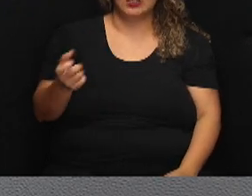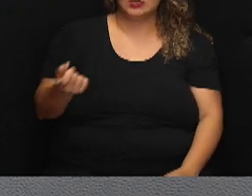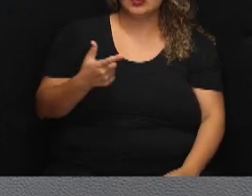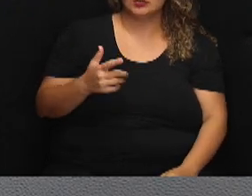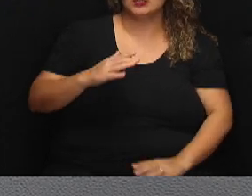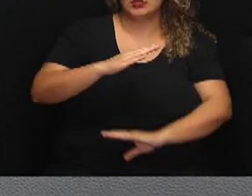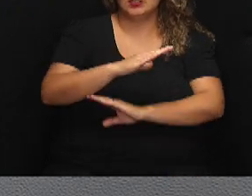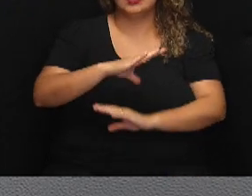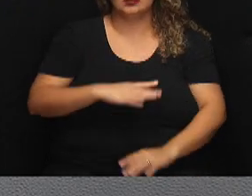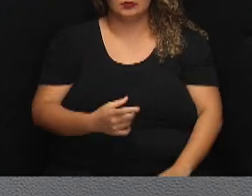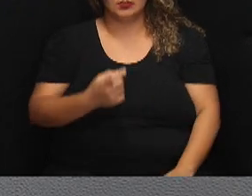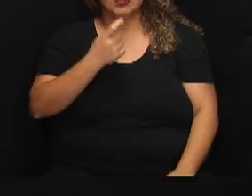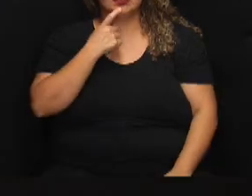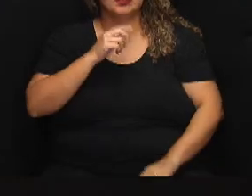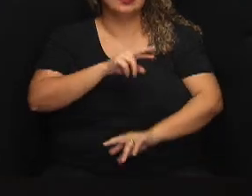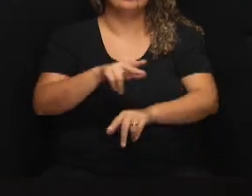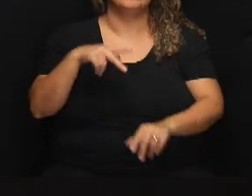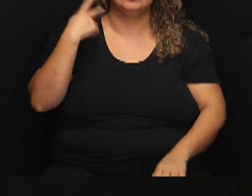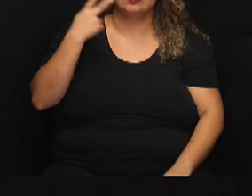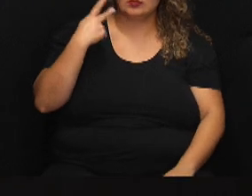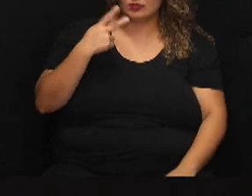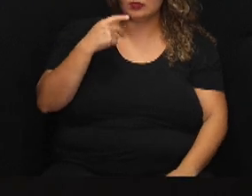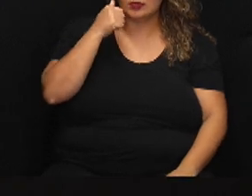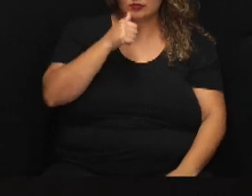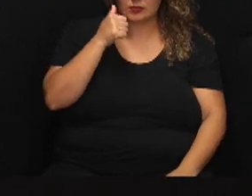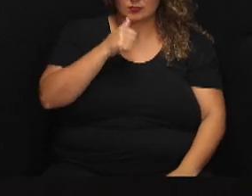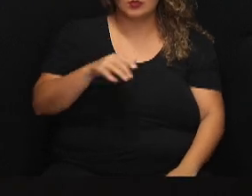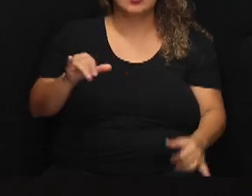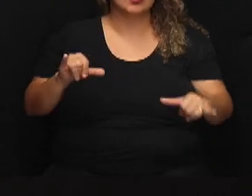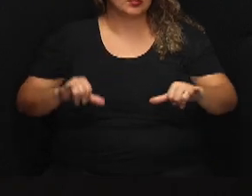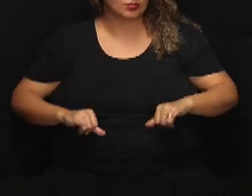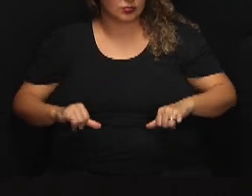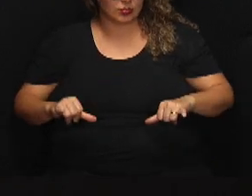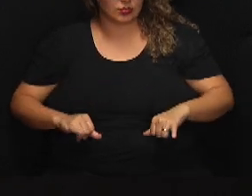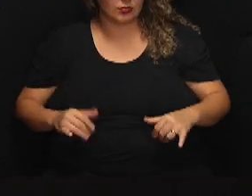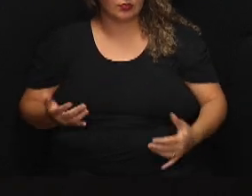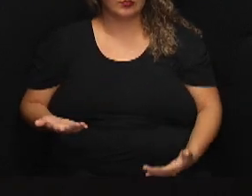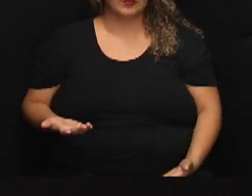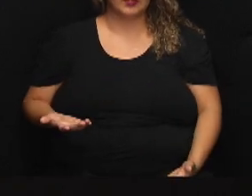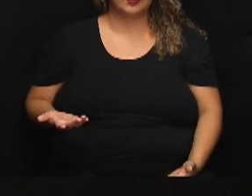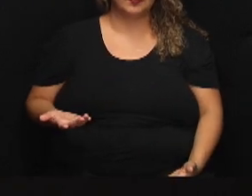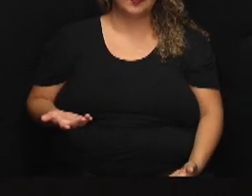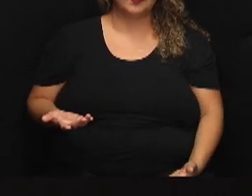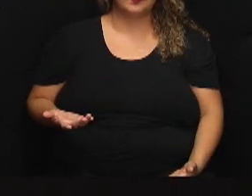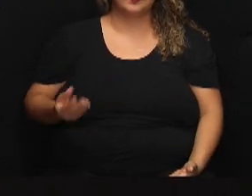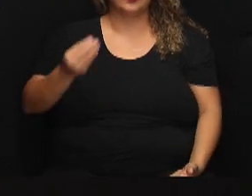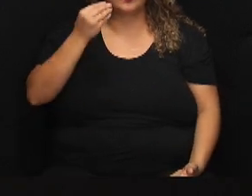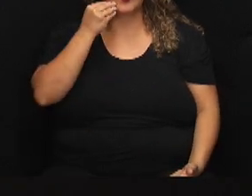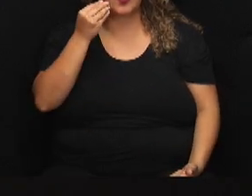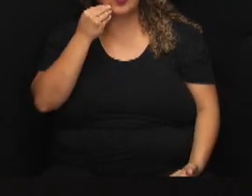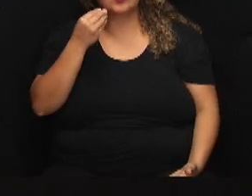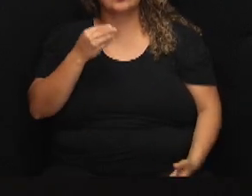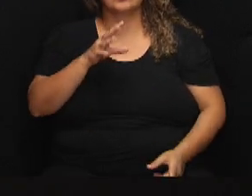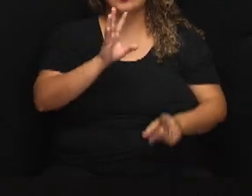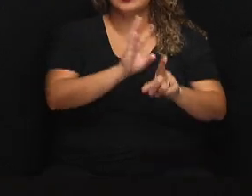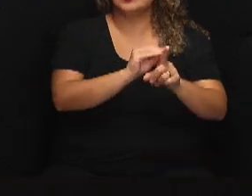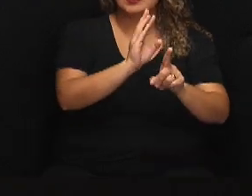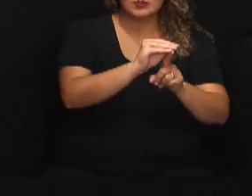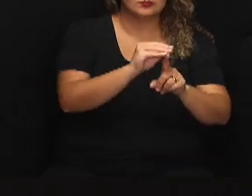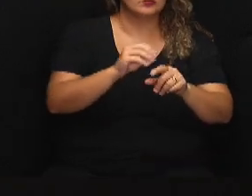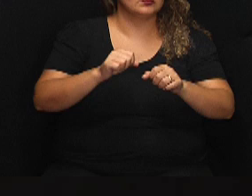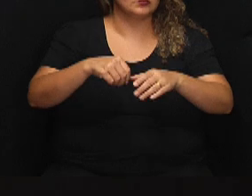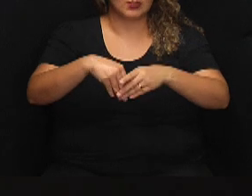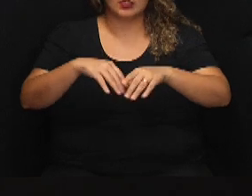de Campinas, que muitas parlamentares, elas sofrem com tentativa de assédio sexual em